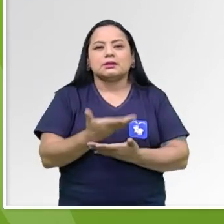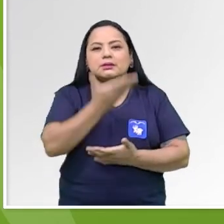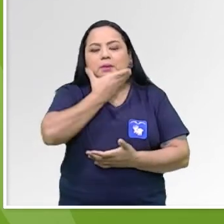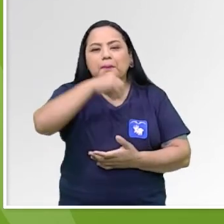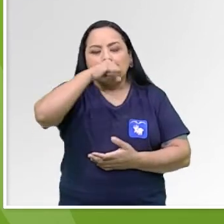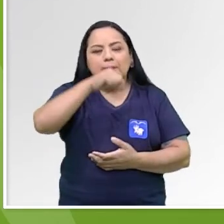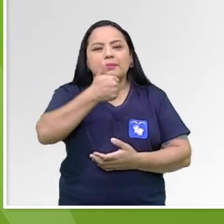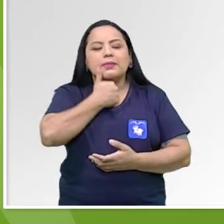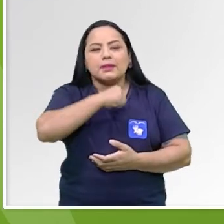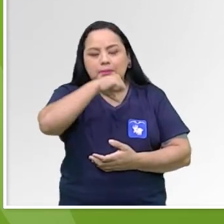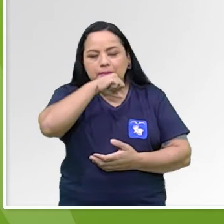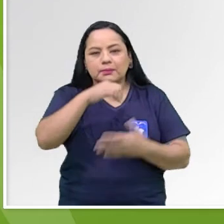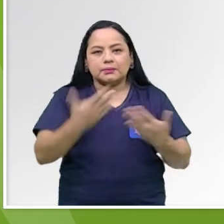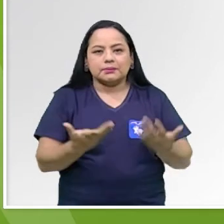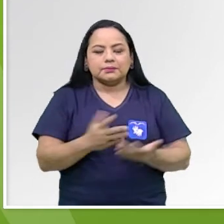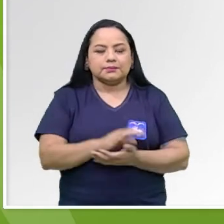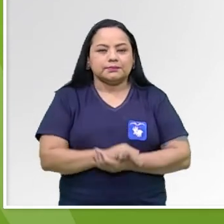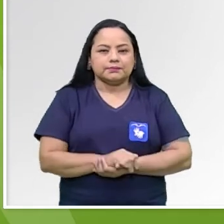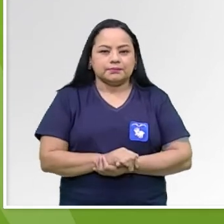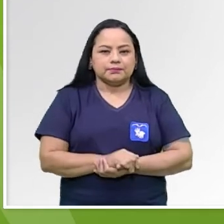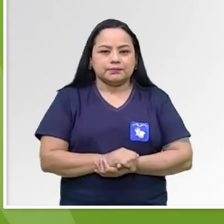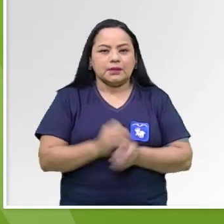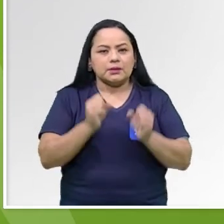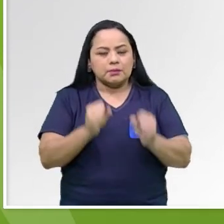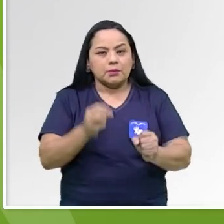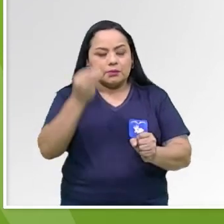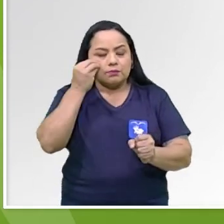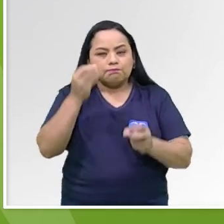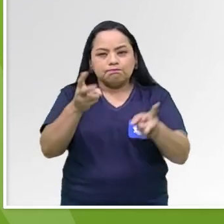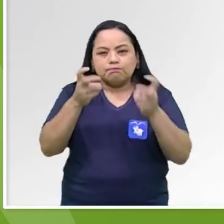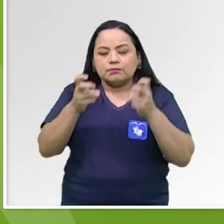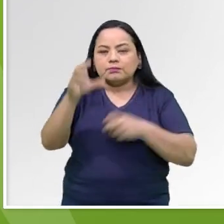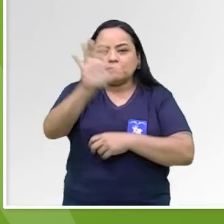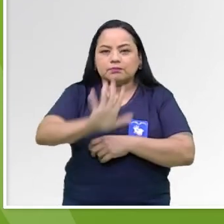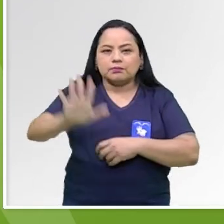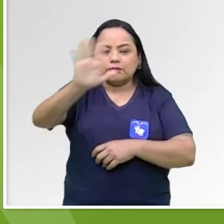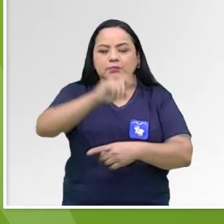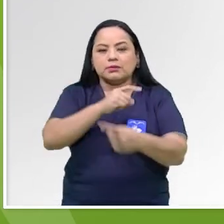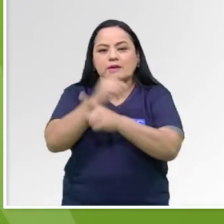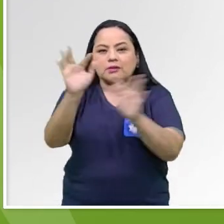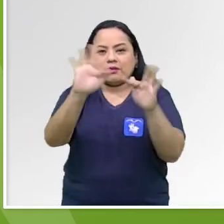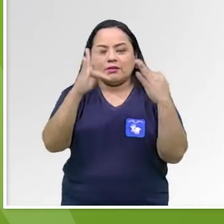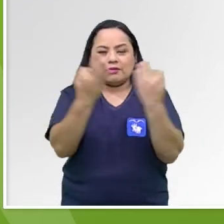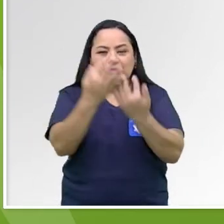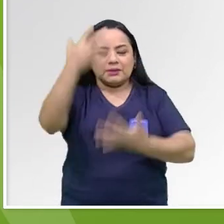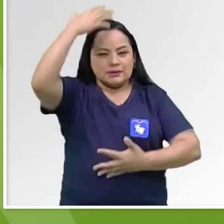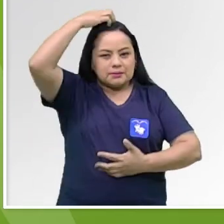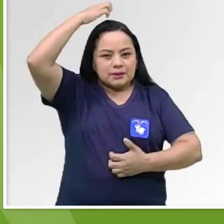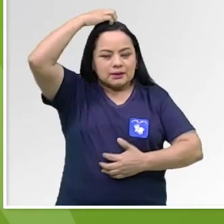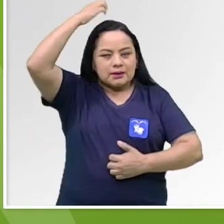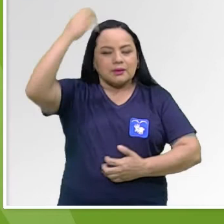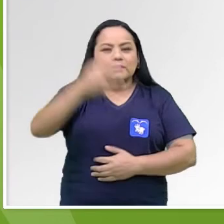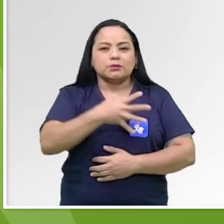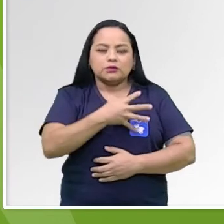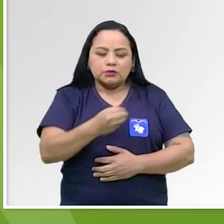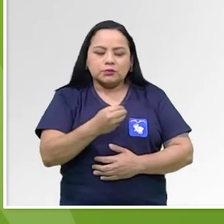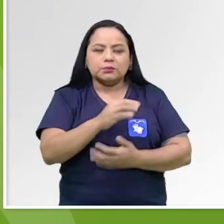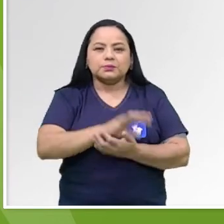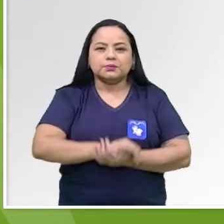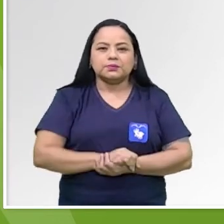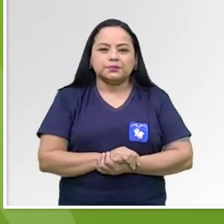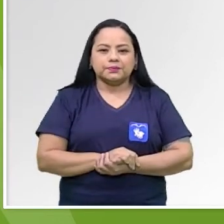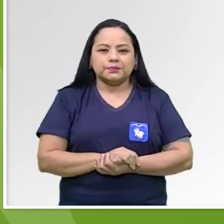mãe para esses fins. Tá? Então, a gente pode observar aí na imagem a família de macacos com alguns filhotes. E